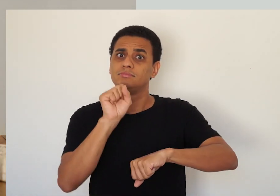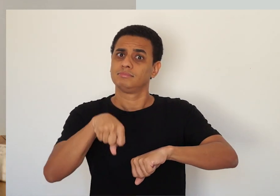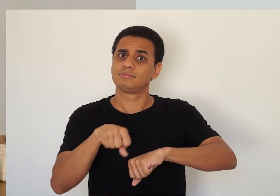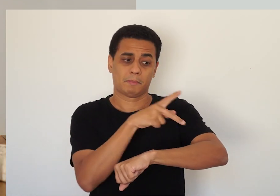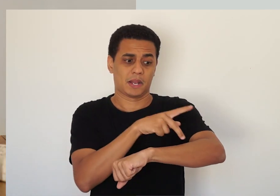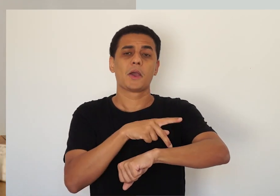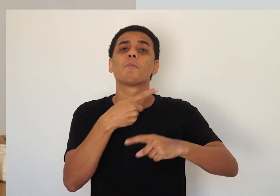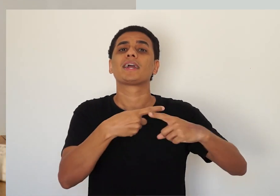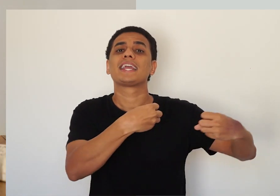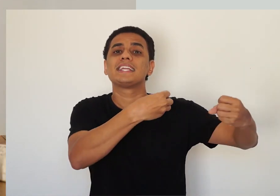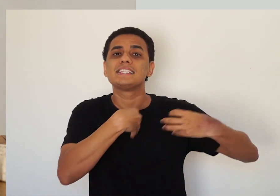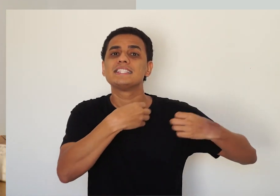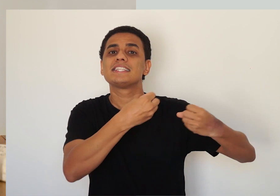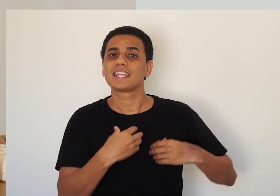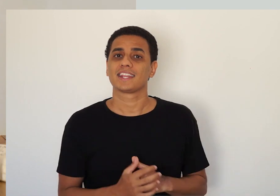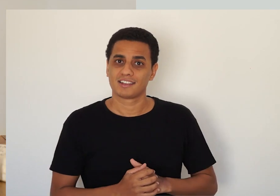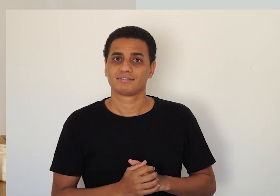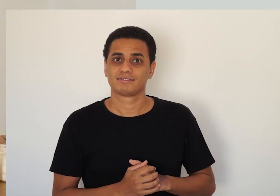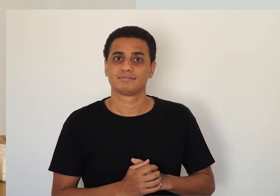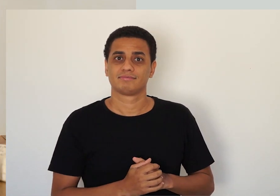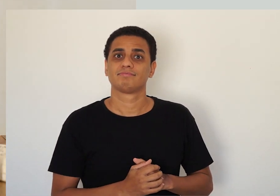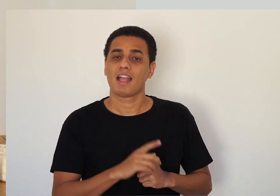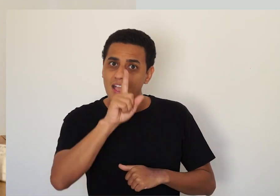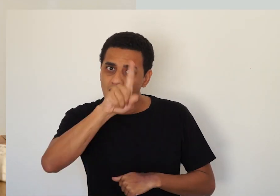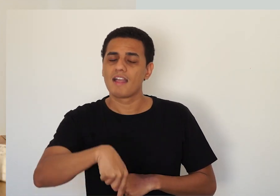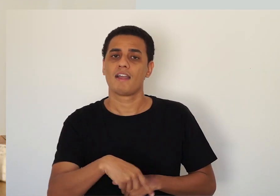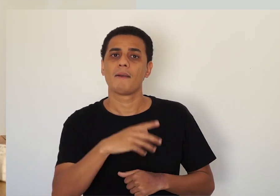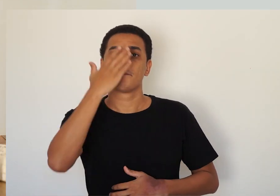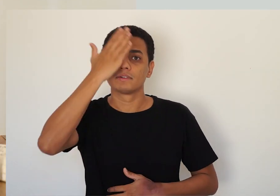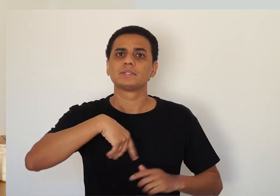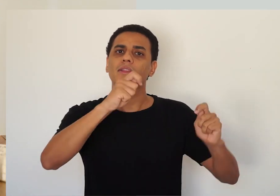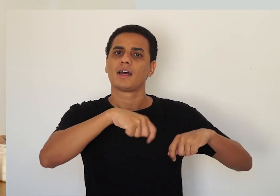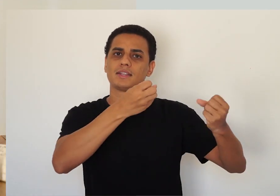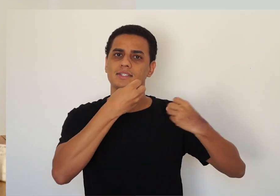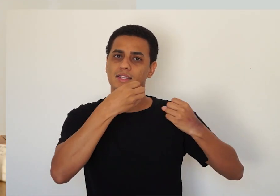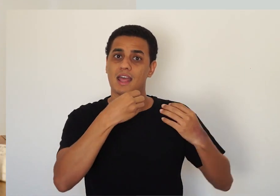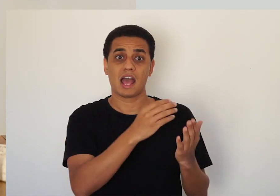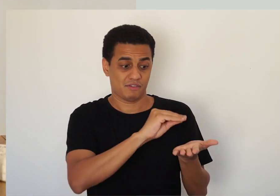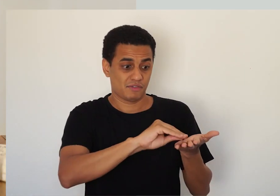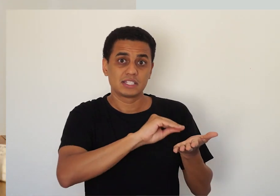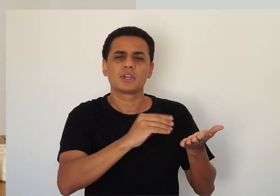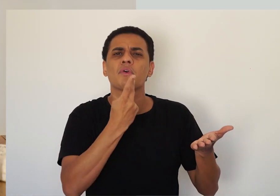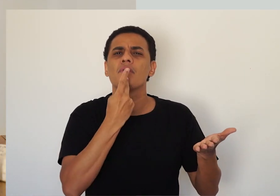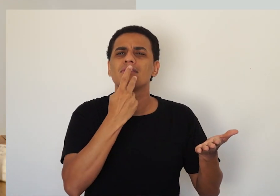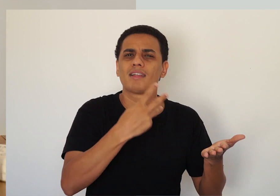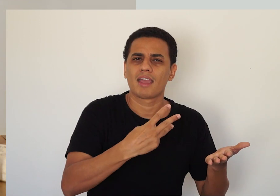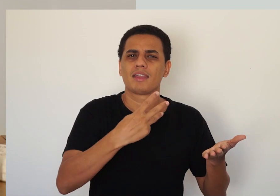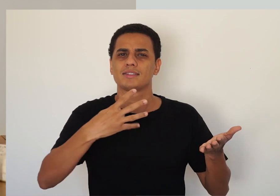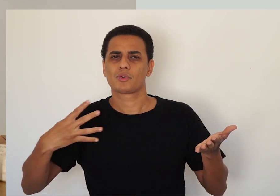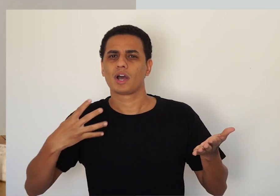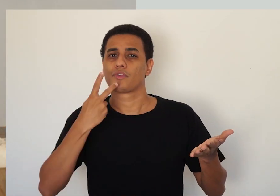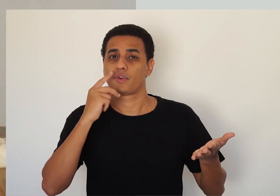vida. Deus vai nos construir através delas. Olha, o texto continua. Ele diz assim, pois vocês sabem, versículo